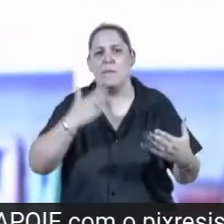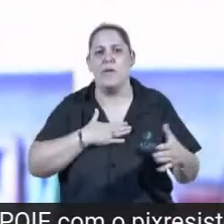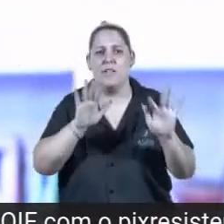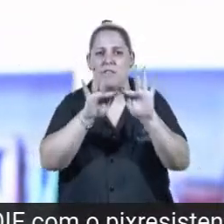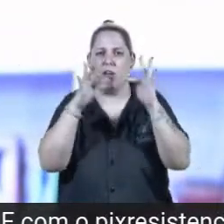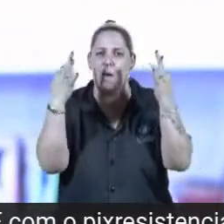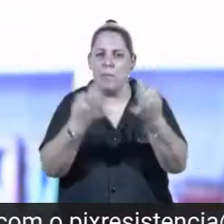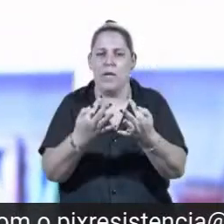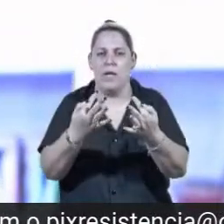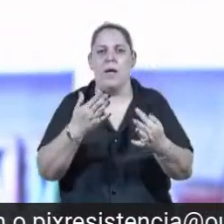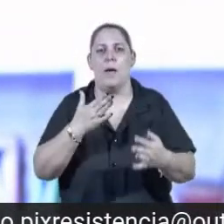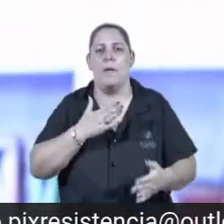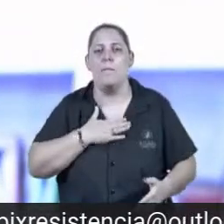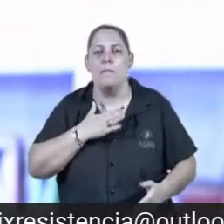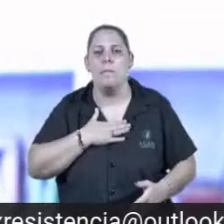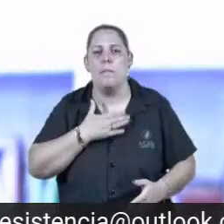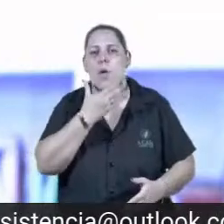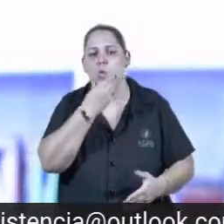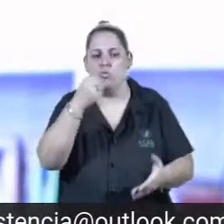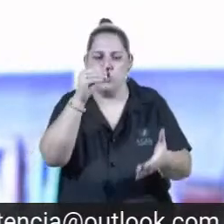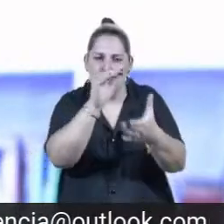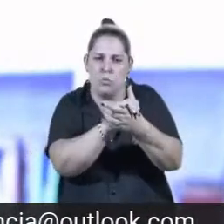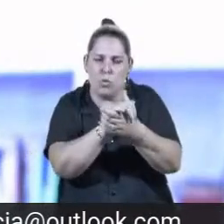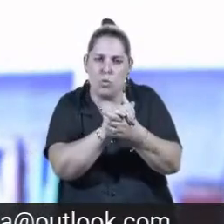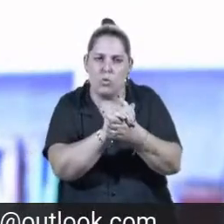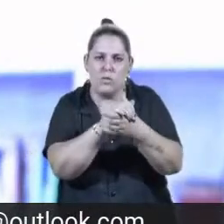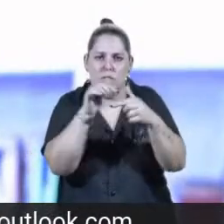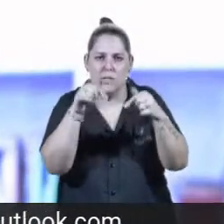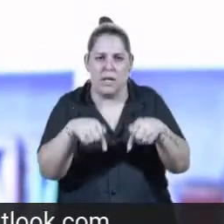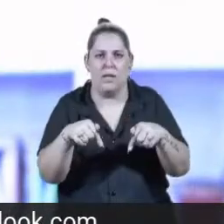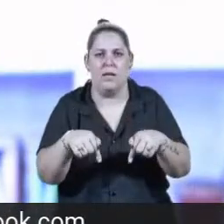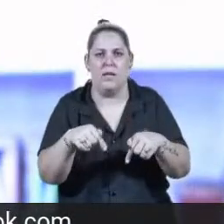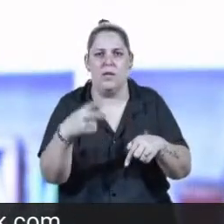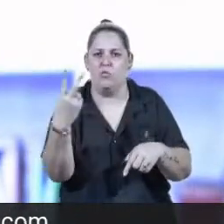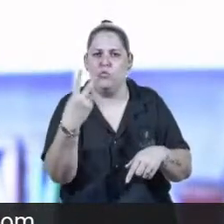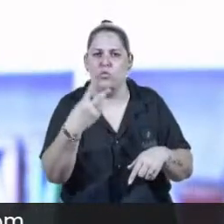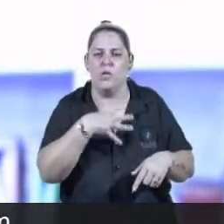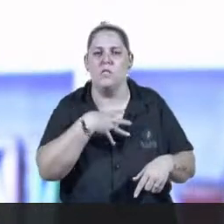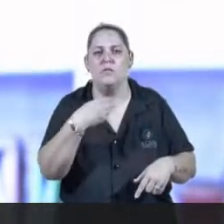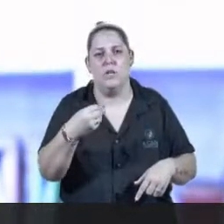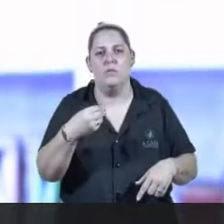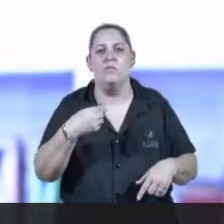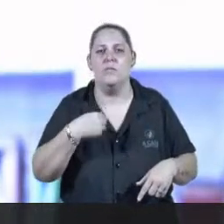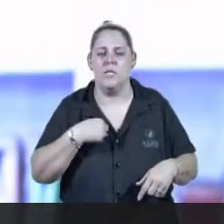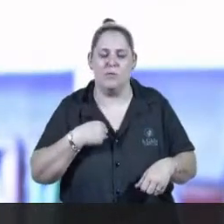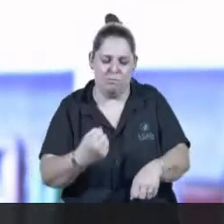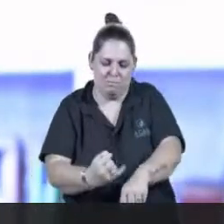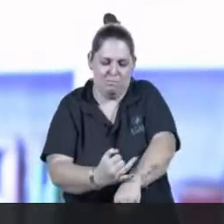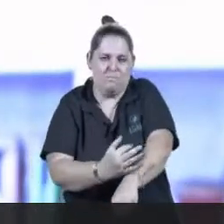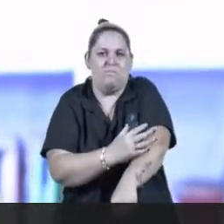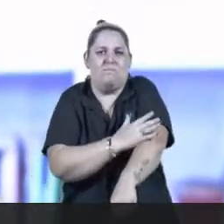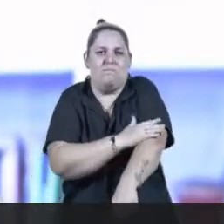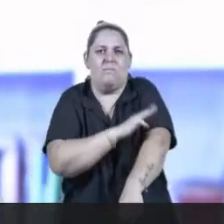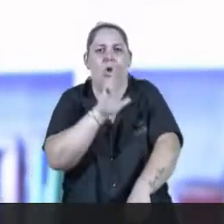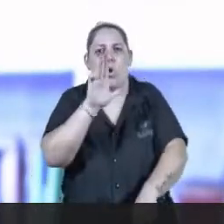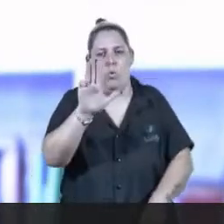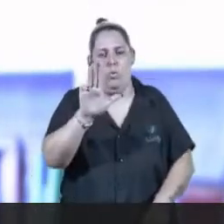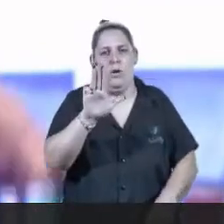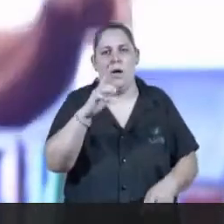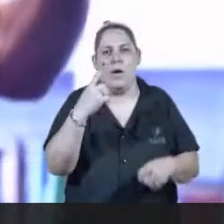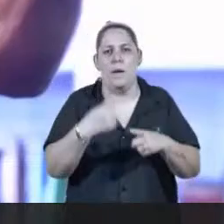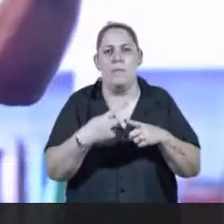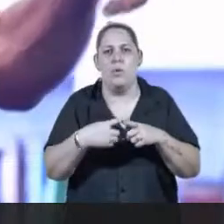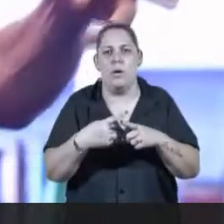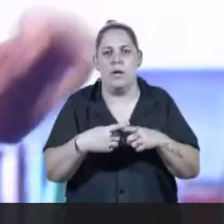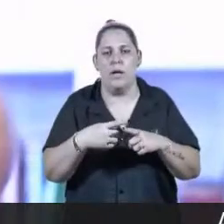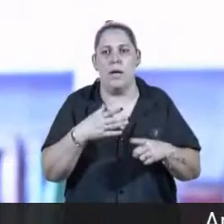meu esposo que está aqui, aos meus dois filhos. Eu fico emocionado, presidente Lula, porque